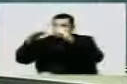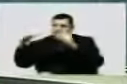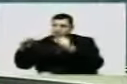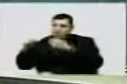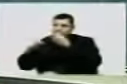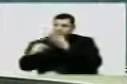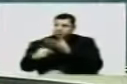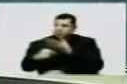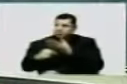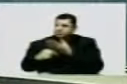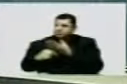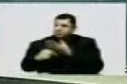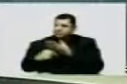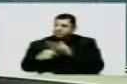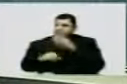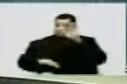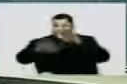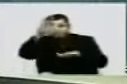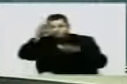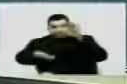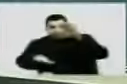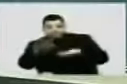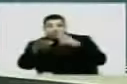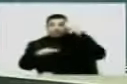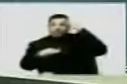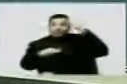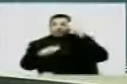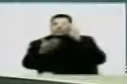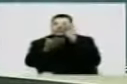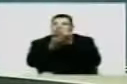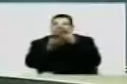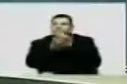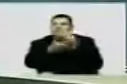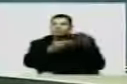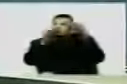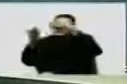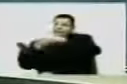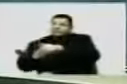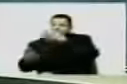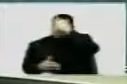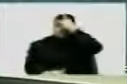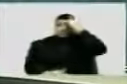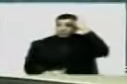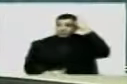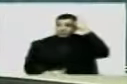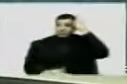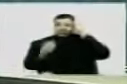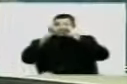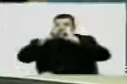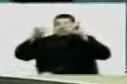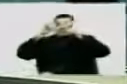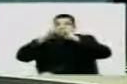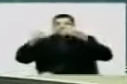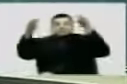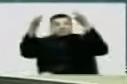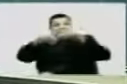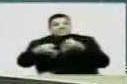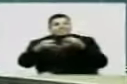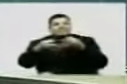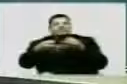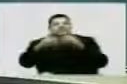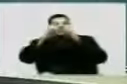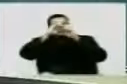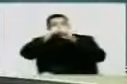Brasília. E, às vezes, eu acho que falta chegar à população a informação de uma